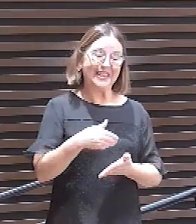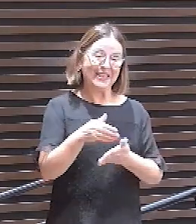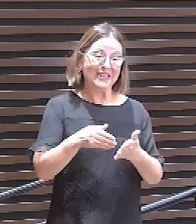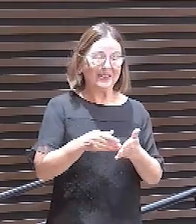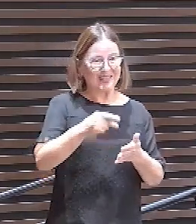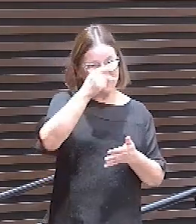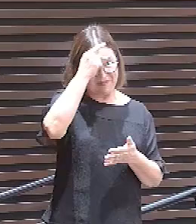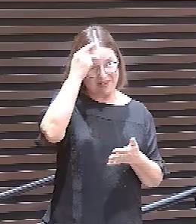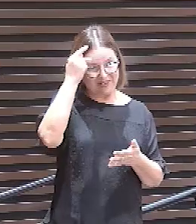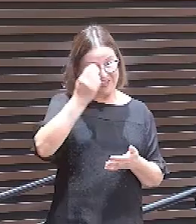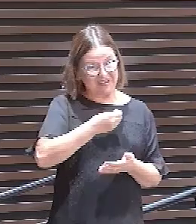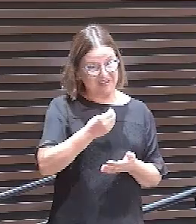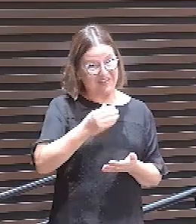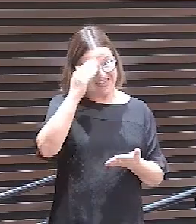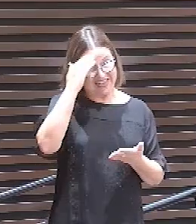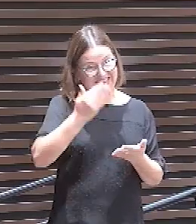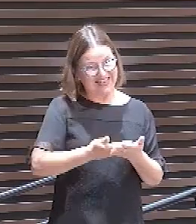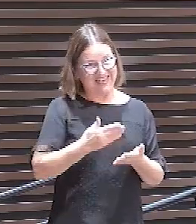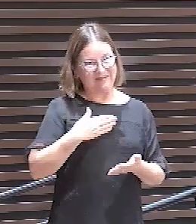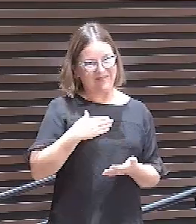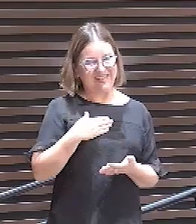crê em mim,